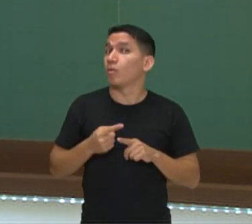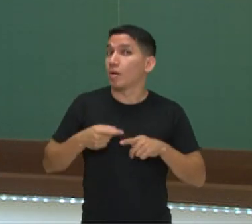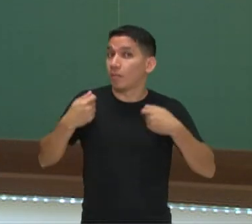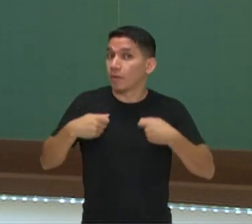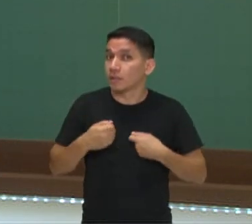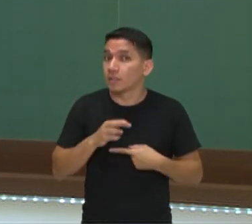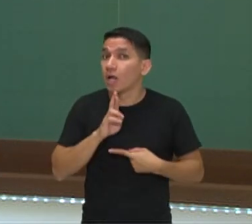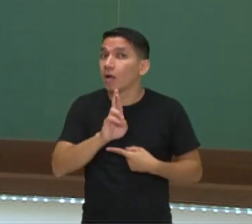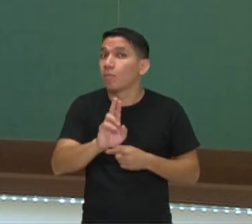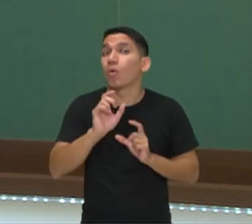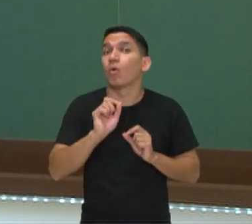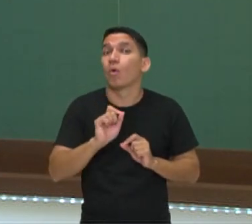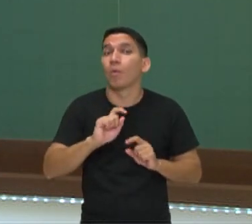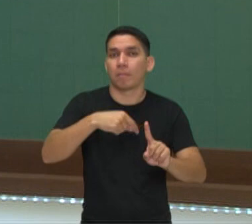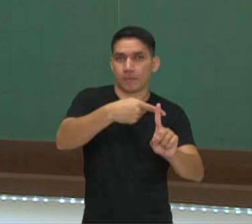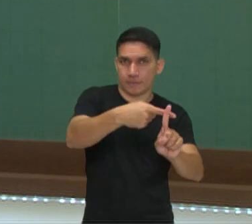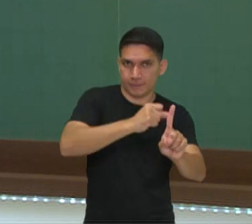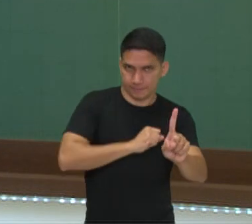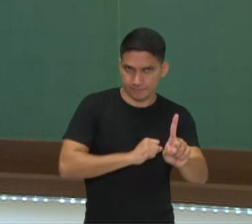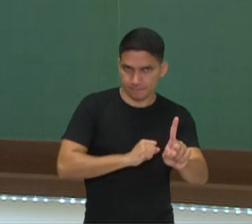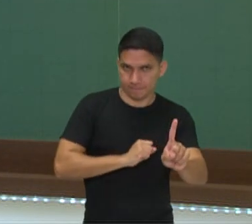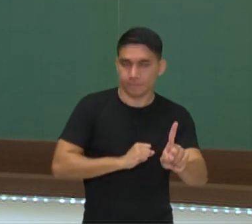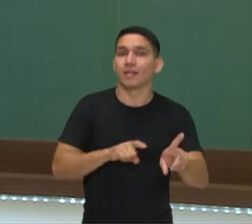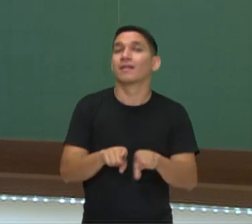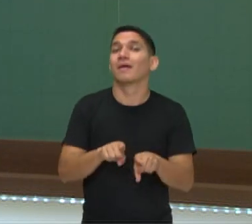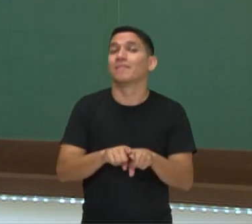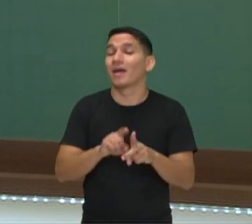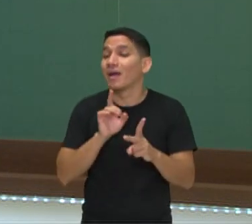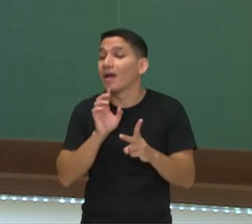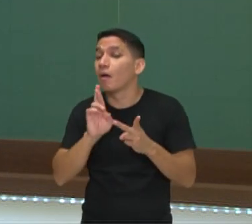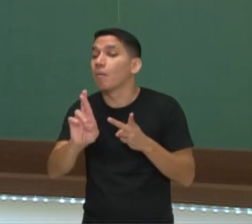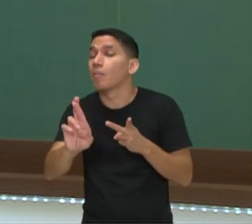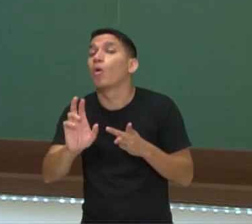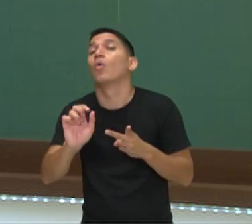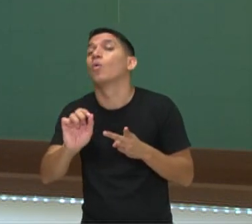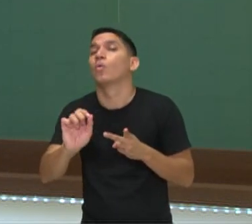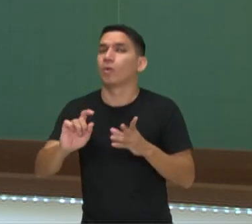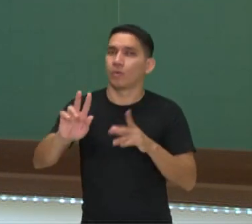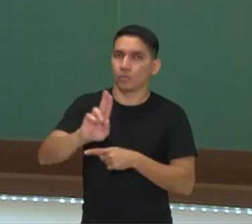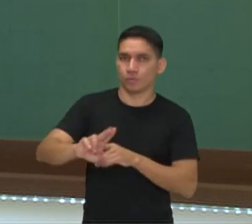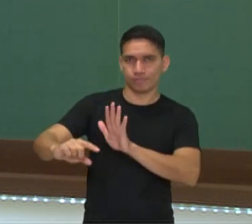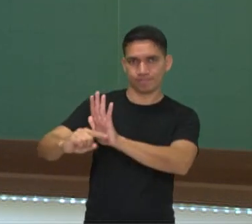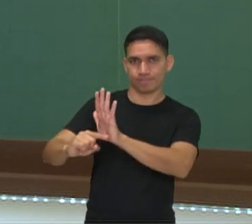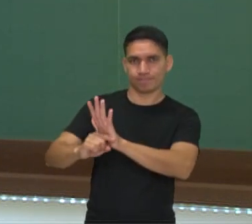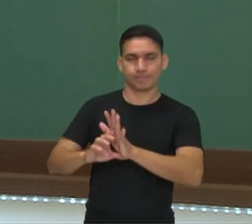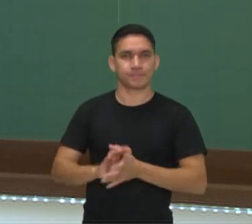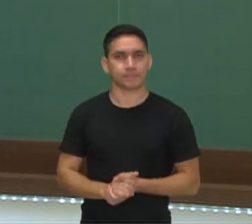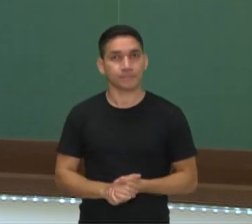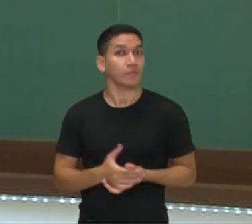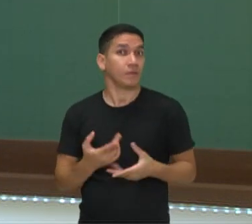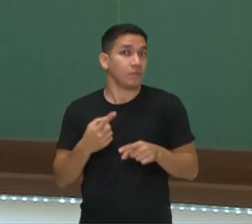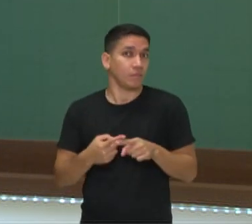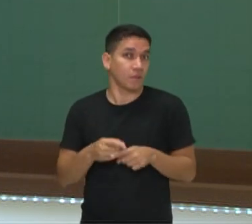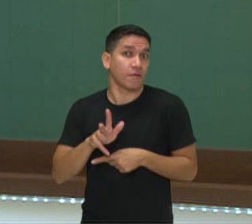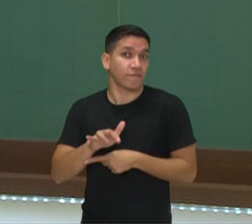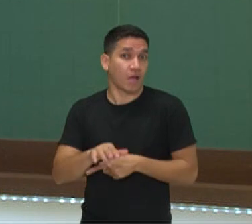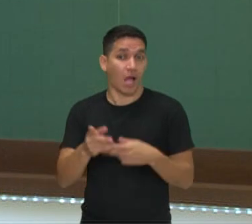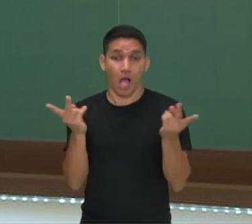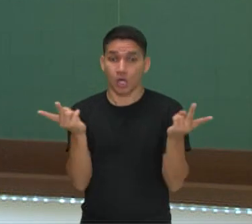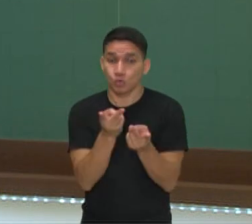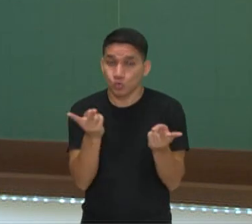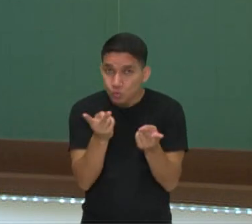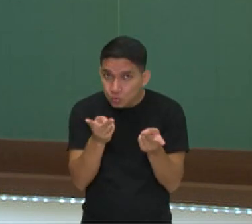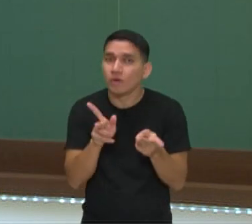a resposta com o mais e preciso encontrar a resposta utilizando menos, porque vai dar certo as